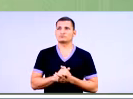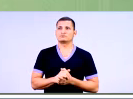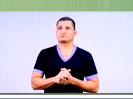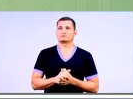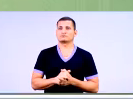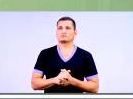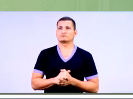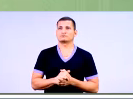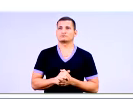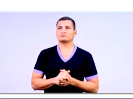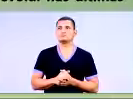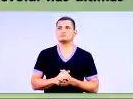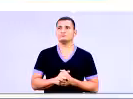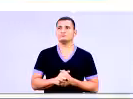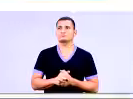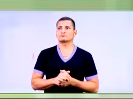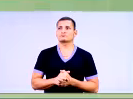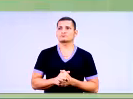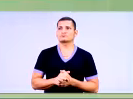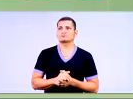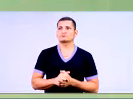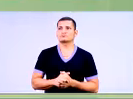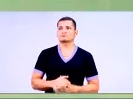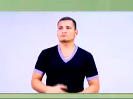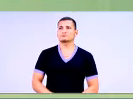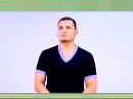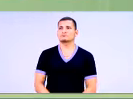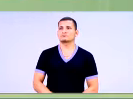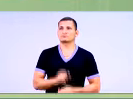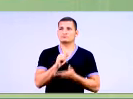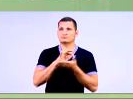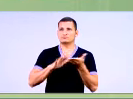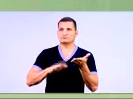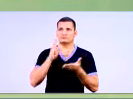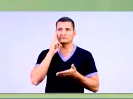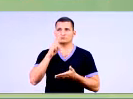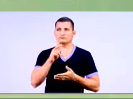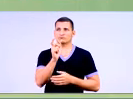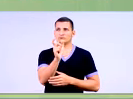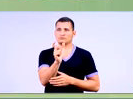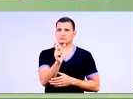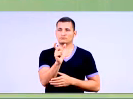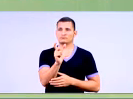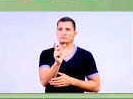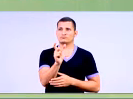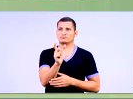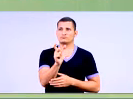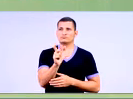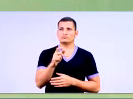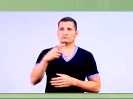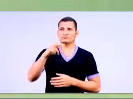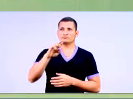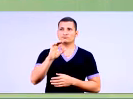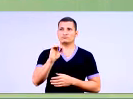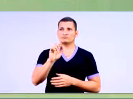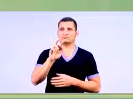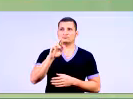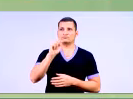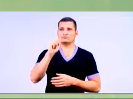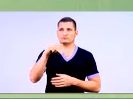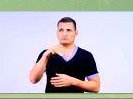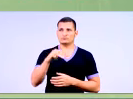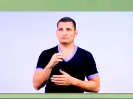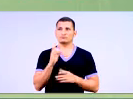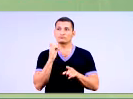canais, jogos ou instruções. A gente vai voltar rapidinho aqui no texto para ver a palavra programs, né? Então vamos achar